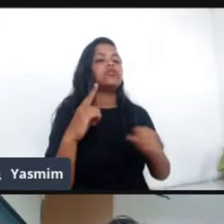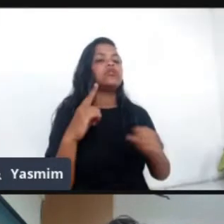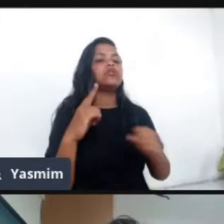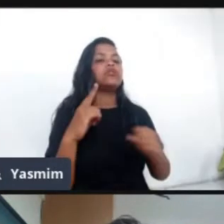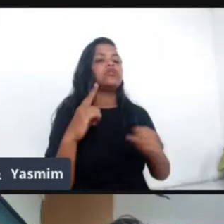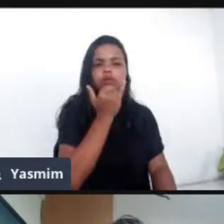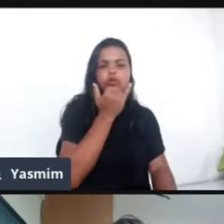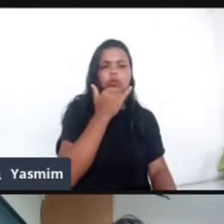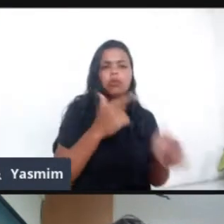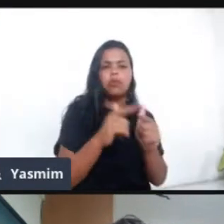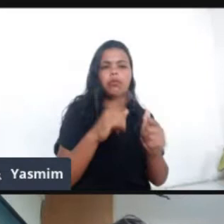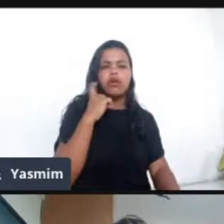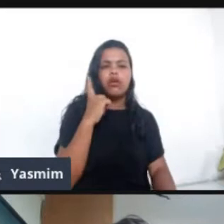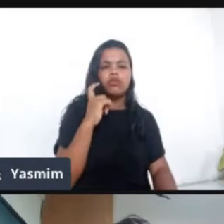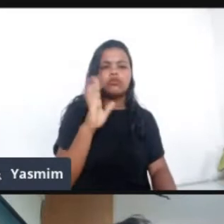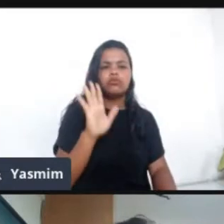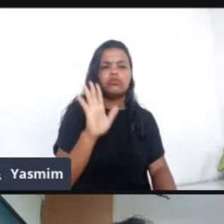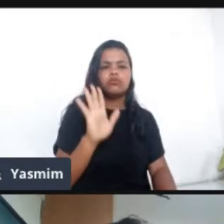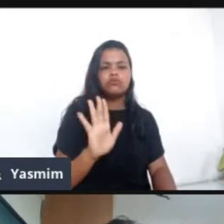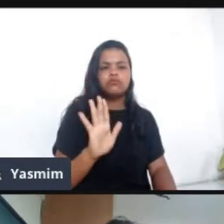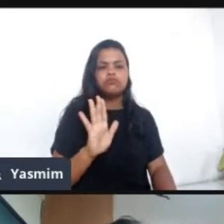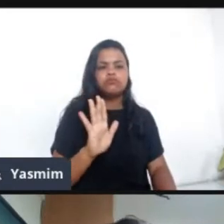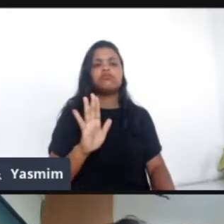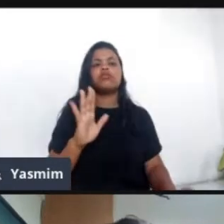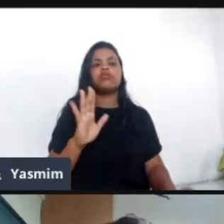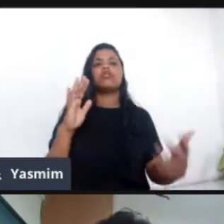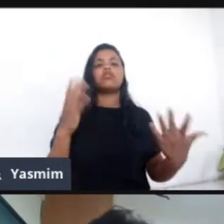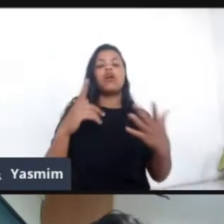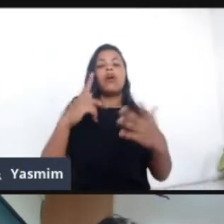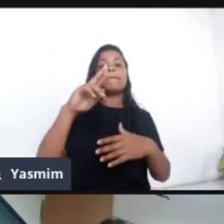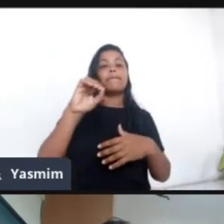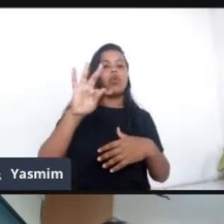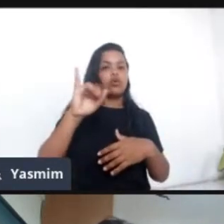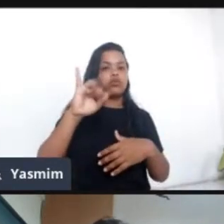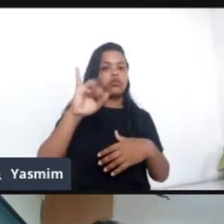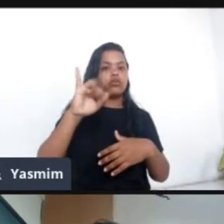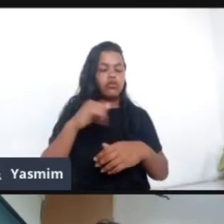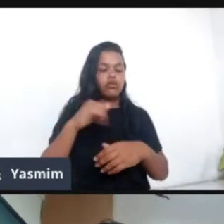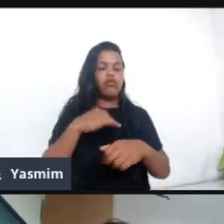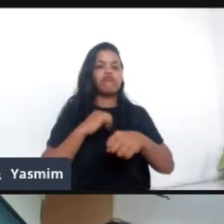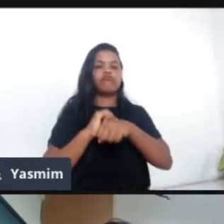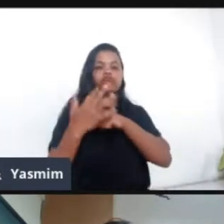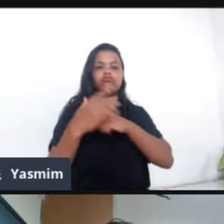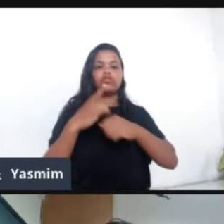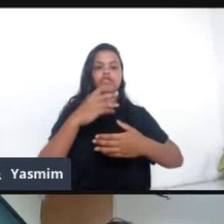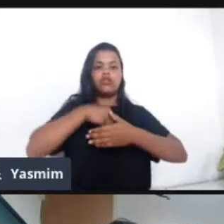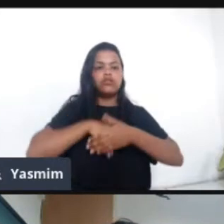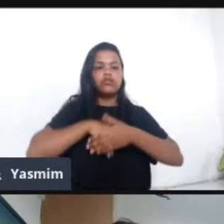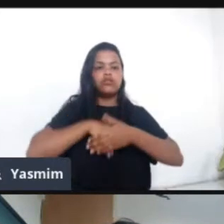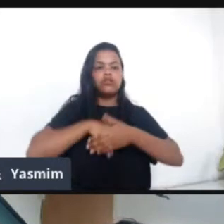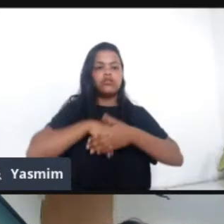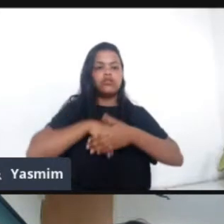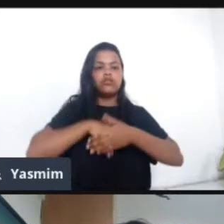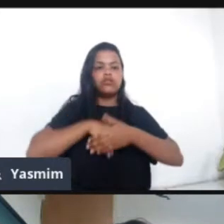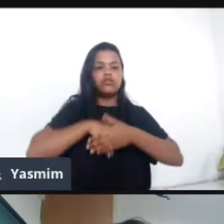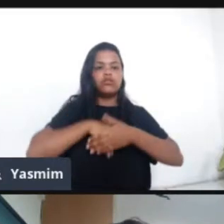da enzima conversora de angiotensina do tipo 2. E a gente logo, quando o farmacêutico pergunta, existe alguma correlação com a enzima conversora de